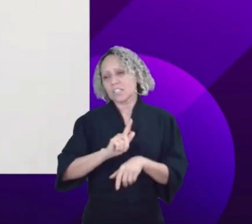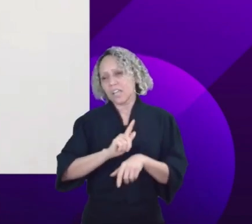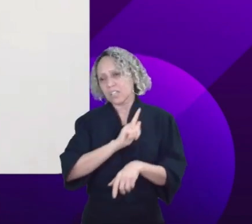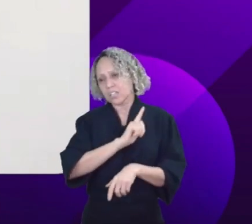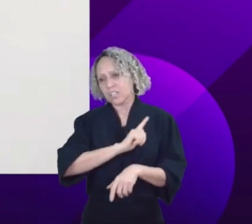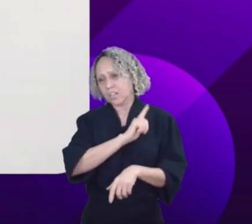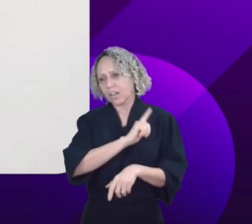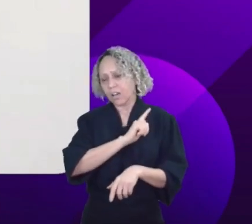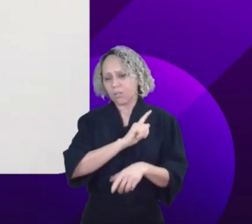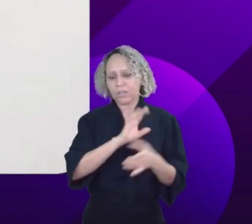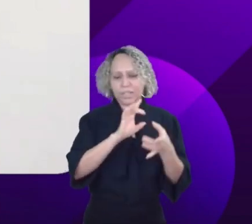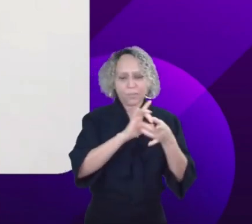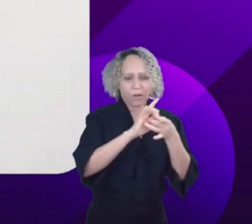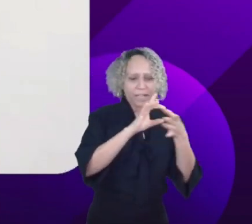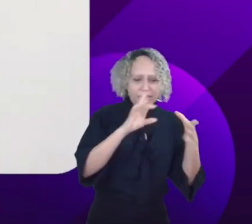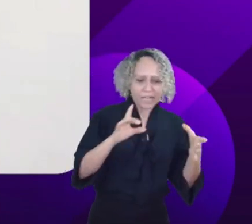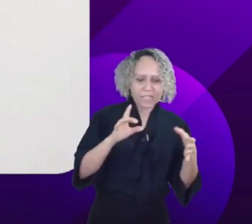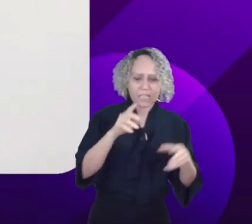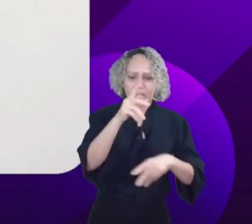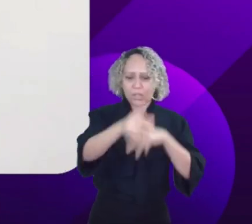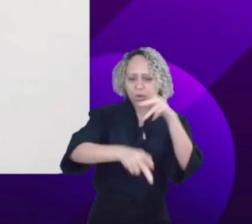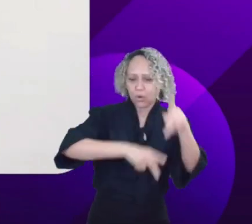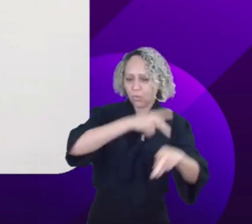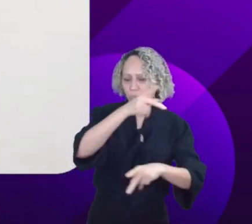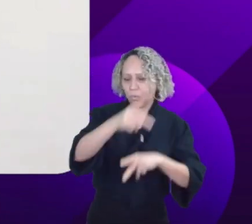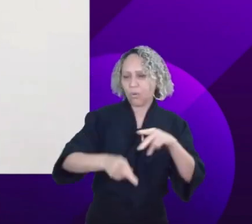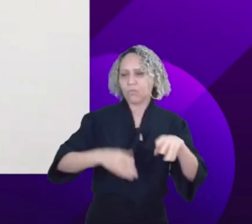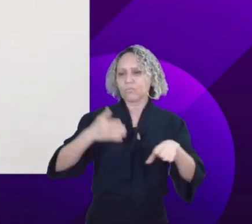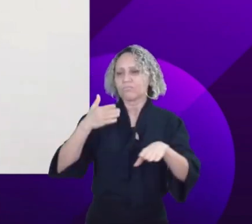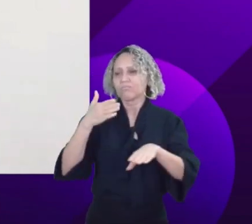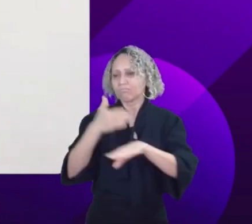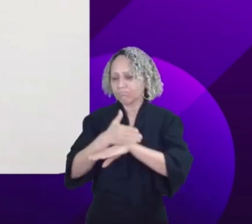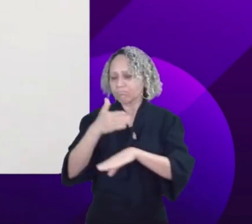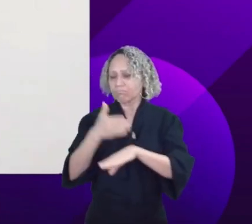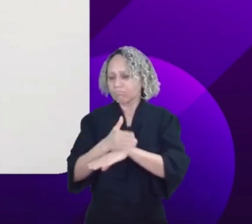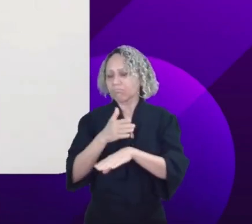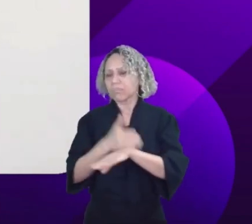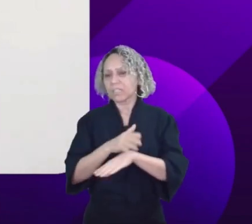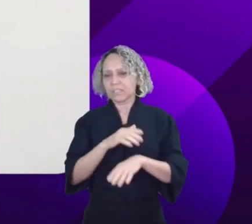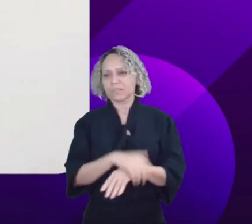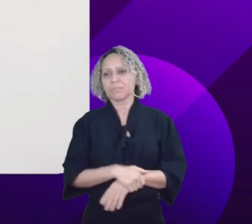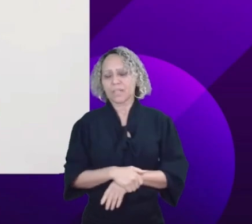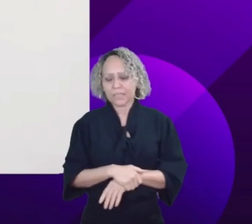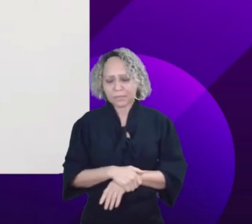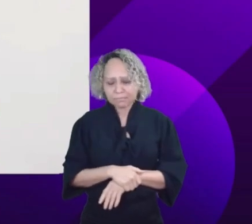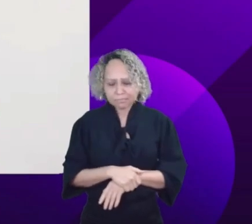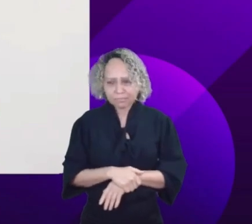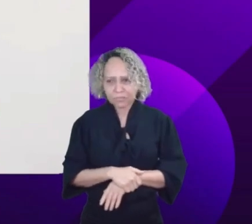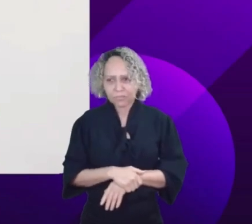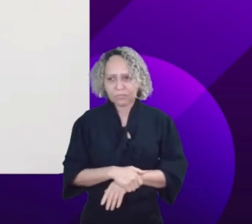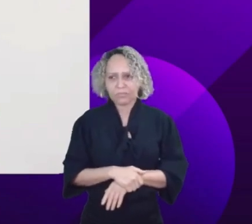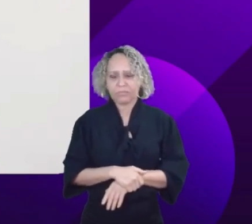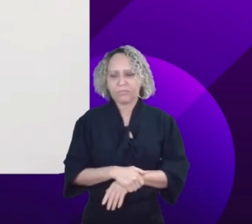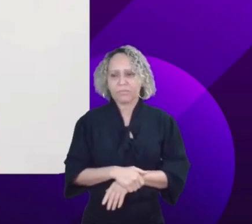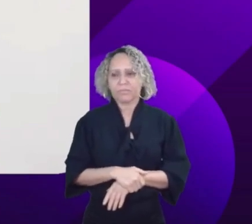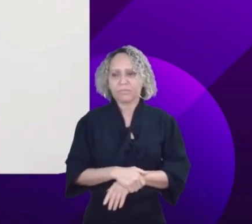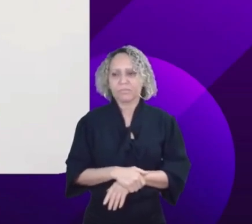uma legislação construída com participação dos movimentos sociais, né, e que foi uma grande conquista, ele fala da